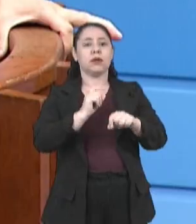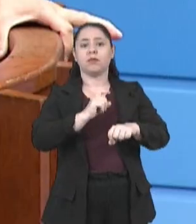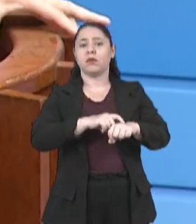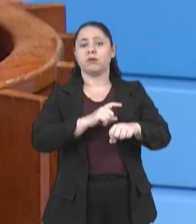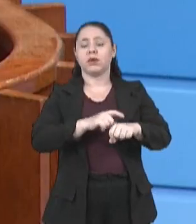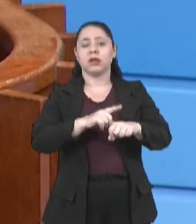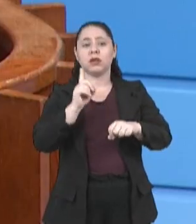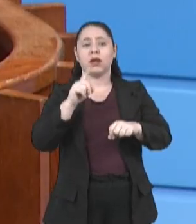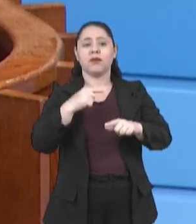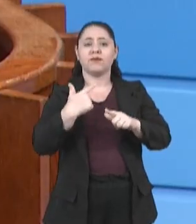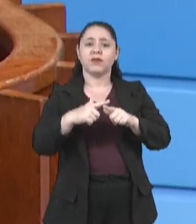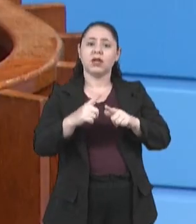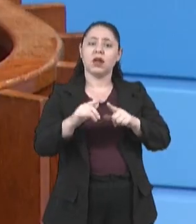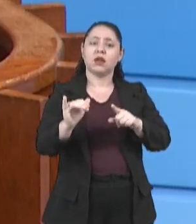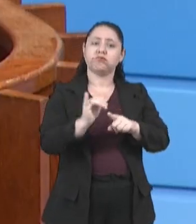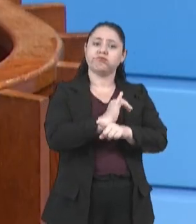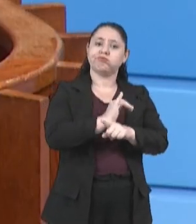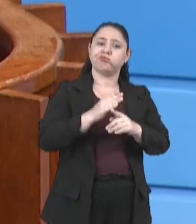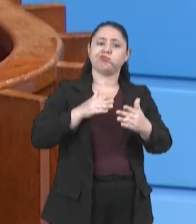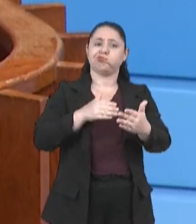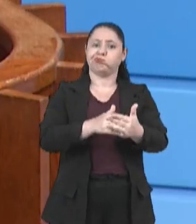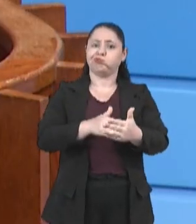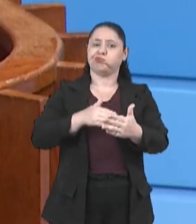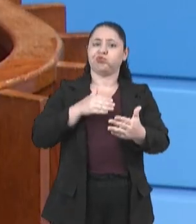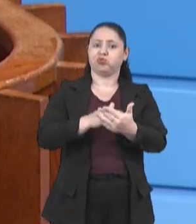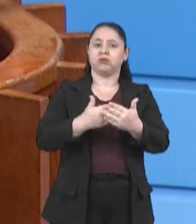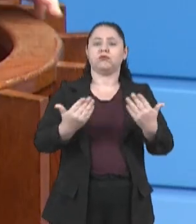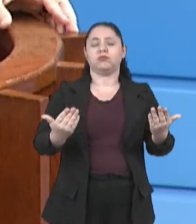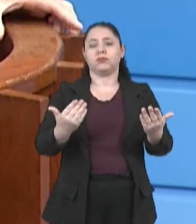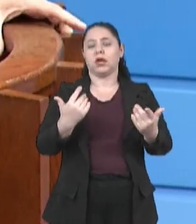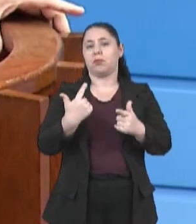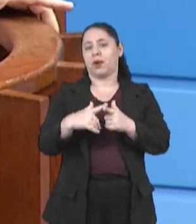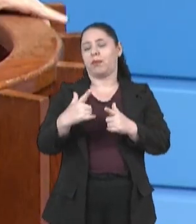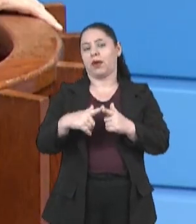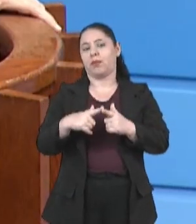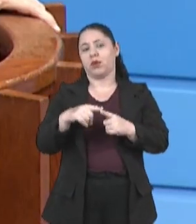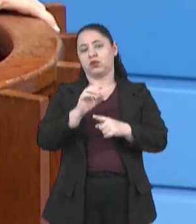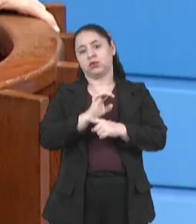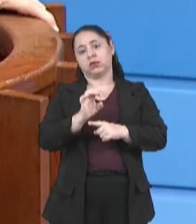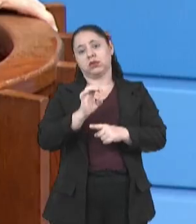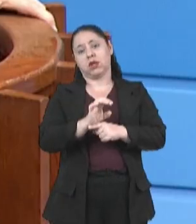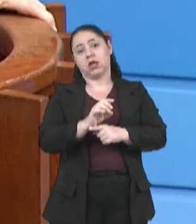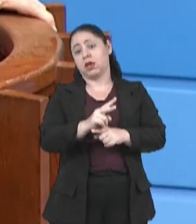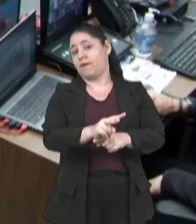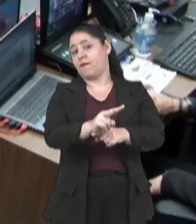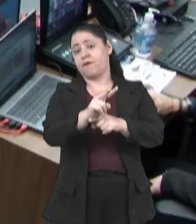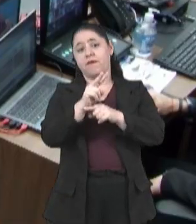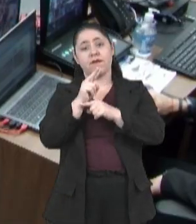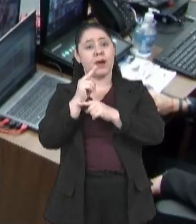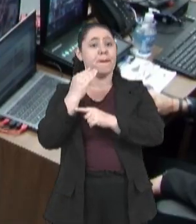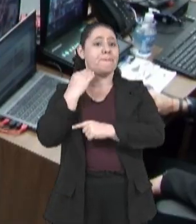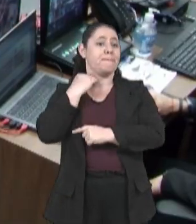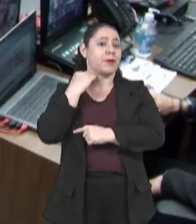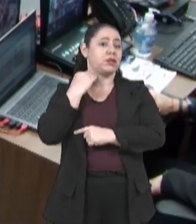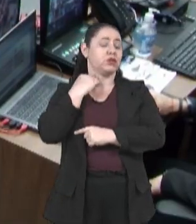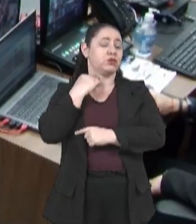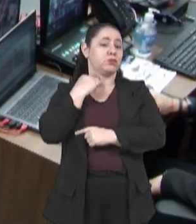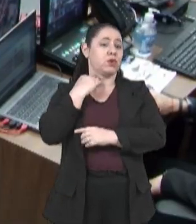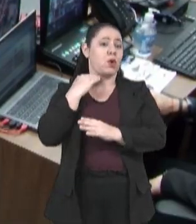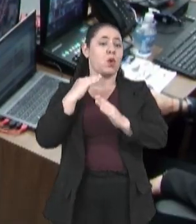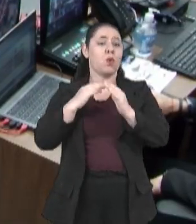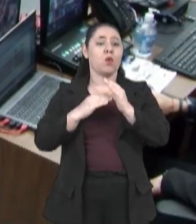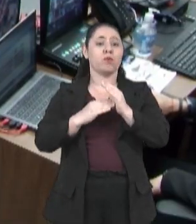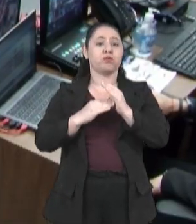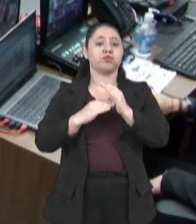né, causar aqui qualquer obstáculo a que o Estado contraia esse empréstimo para